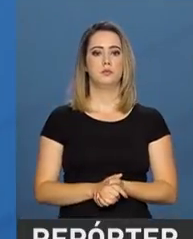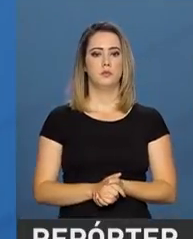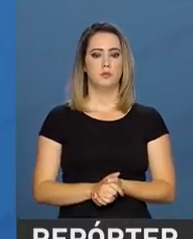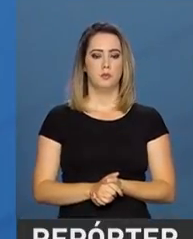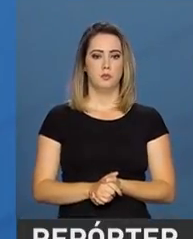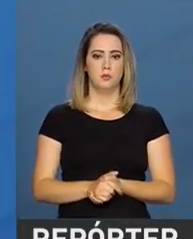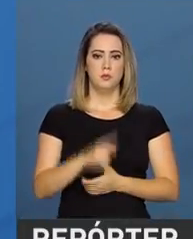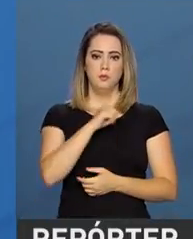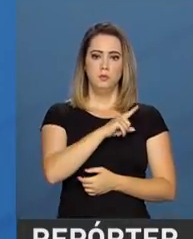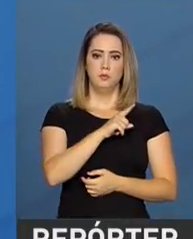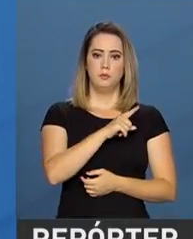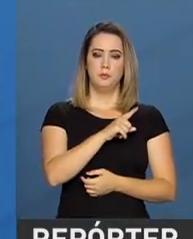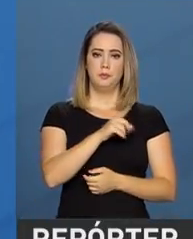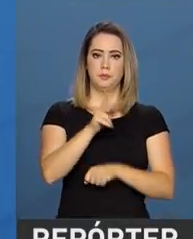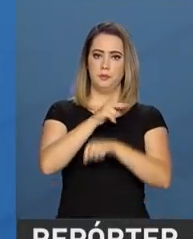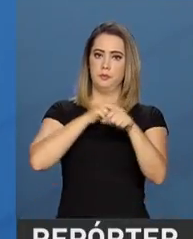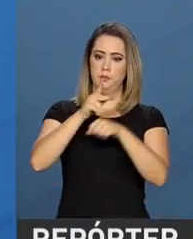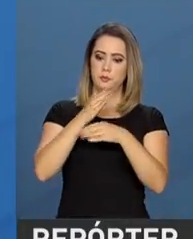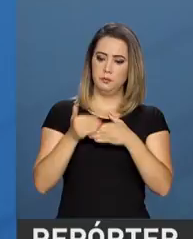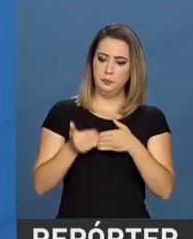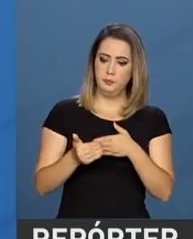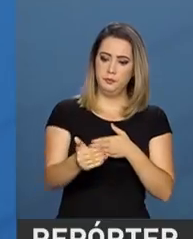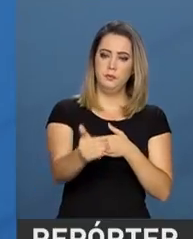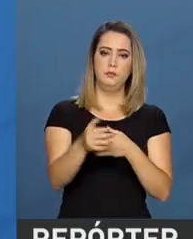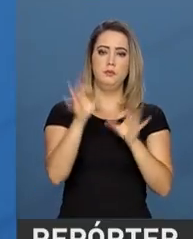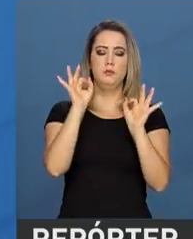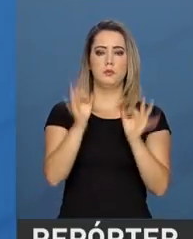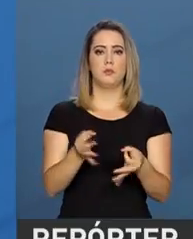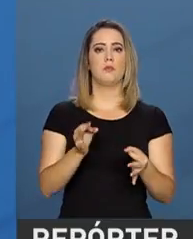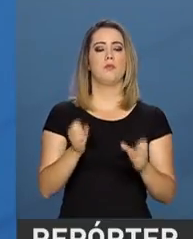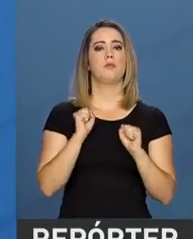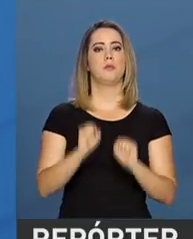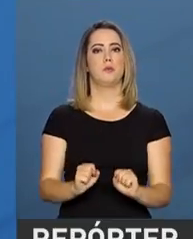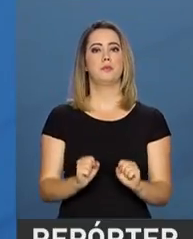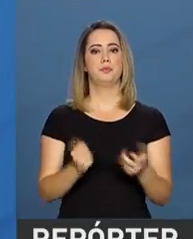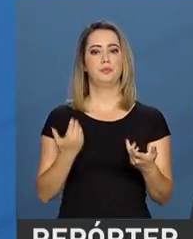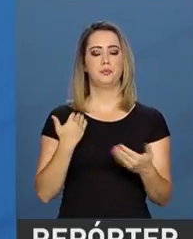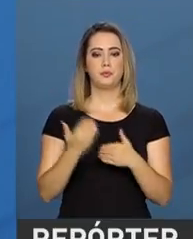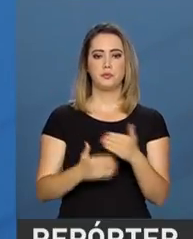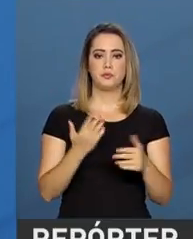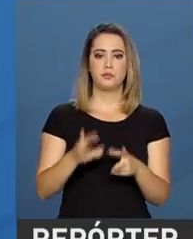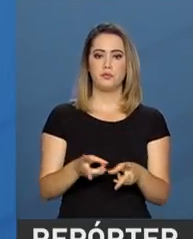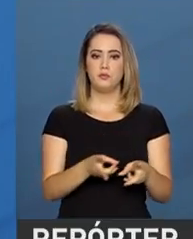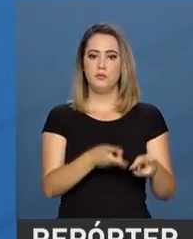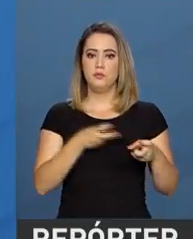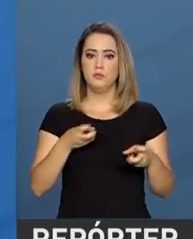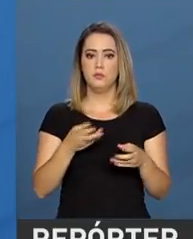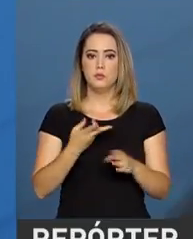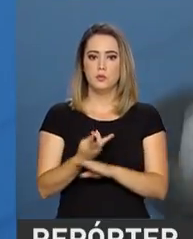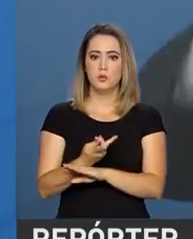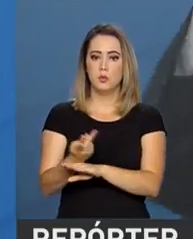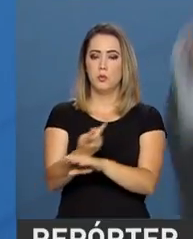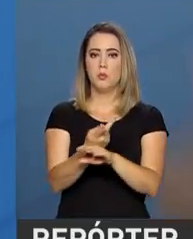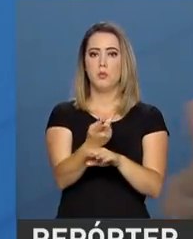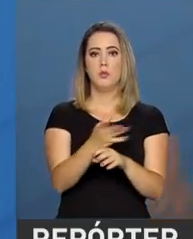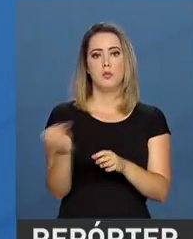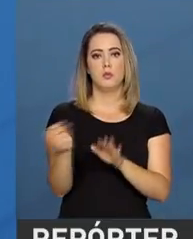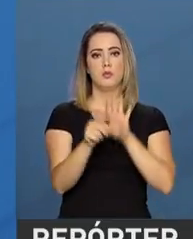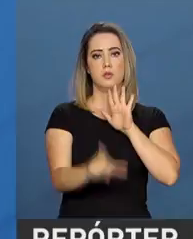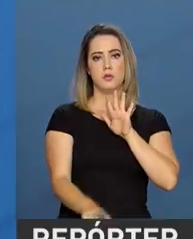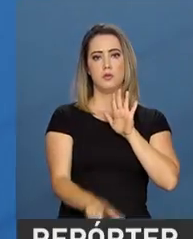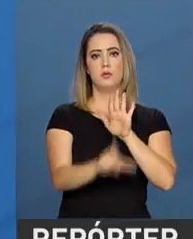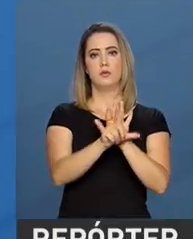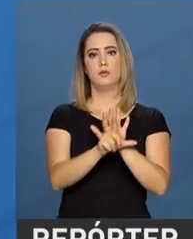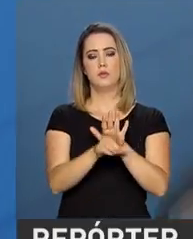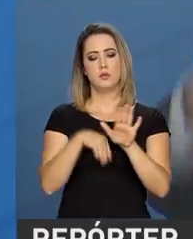que o país continue, de fato, a ter condições de perseguir nessa agenda de reformas, continuar